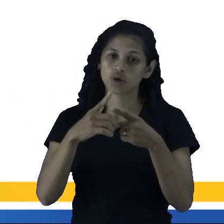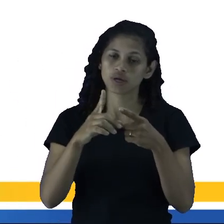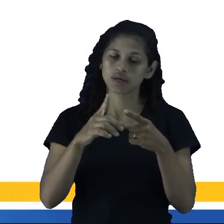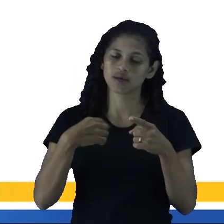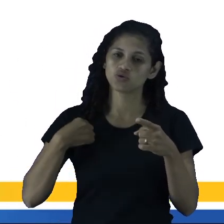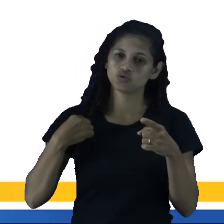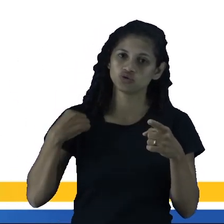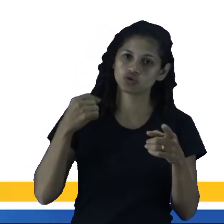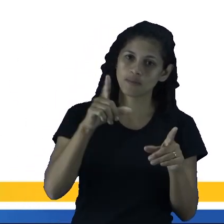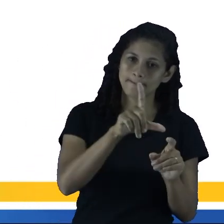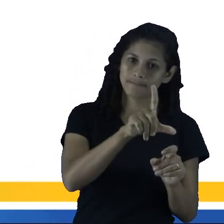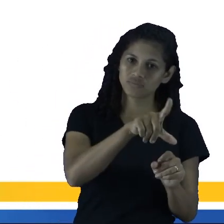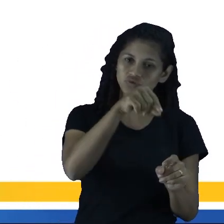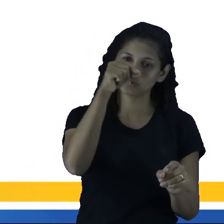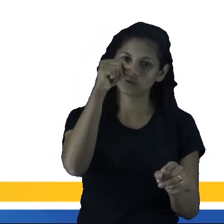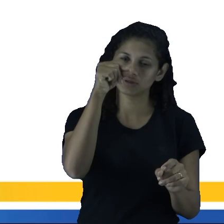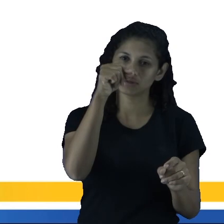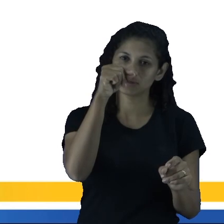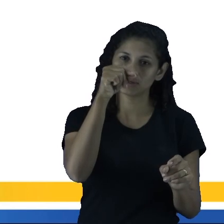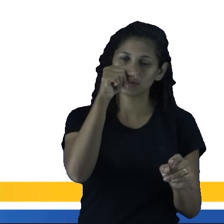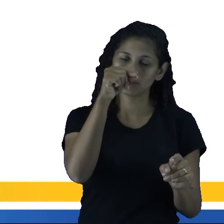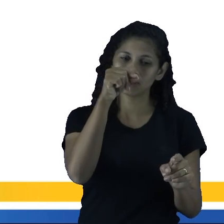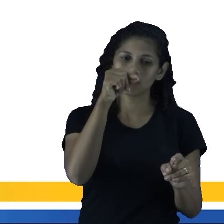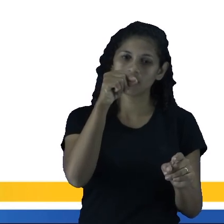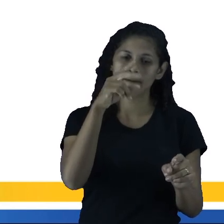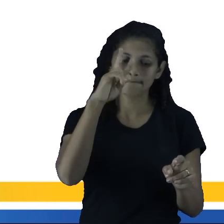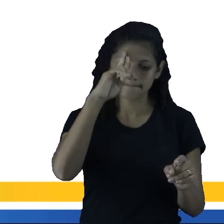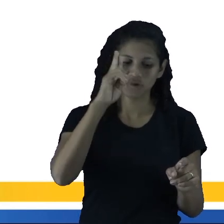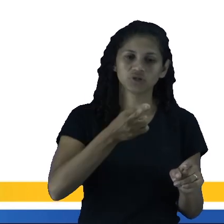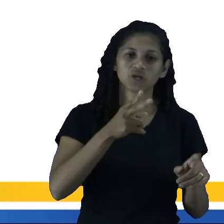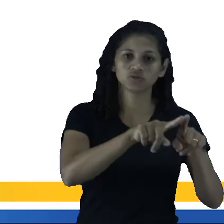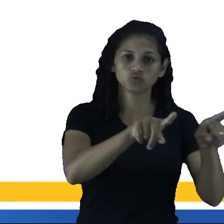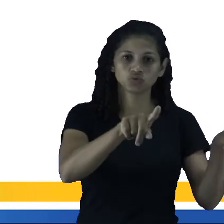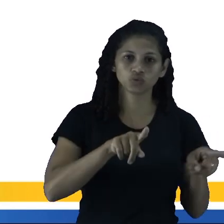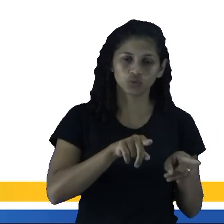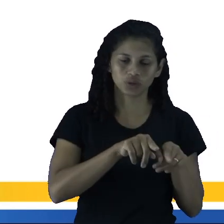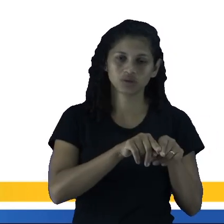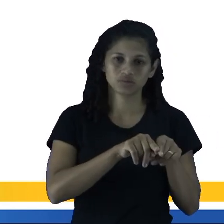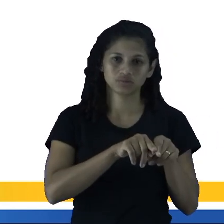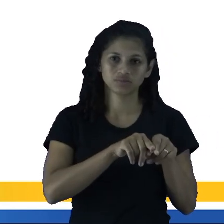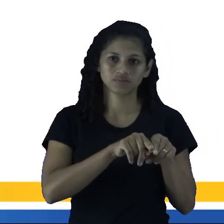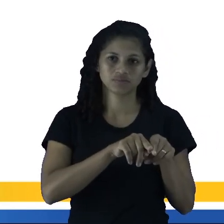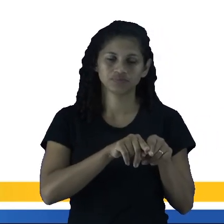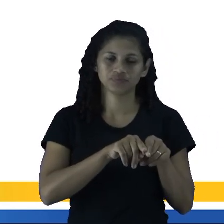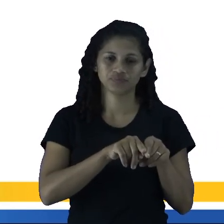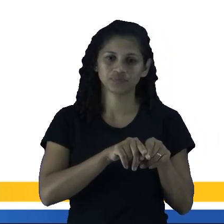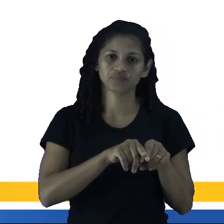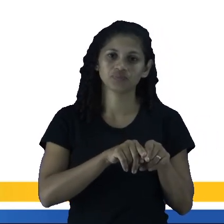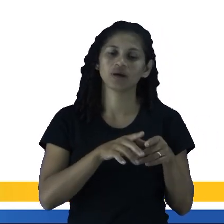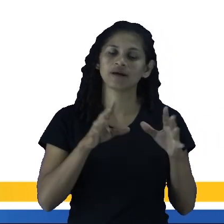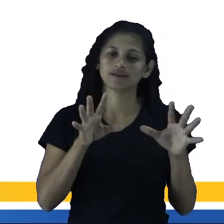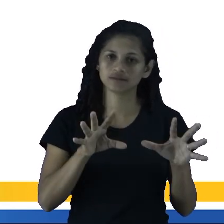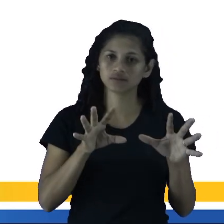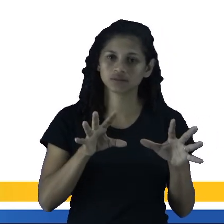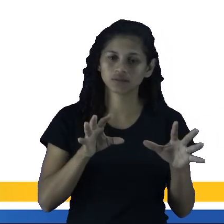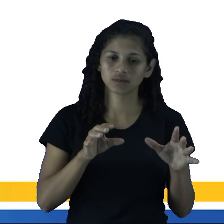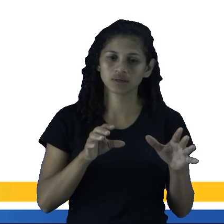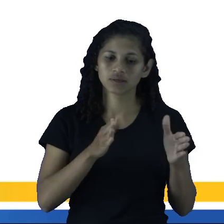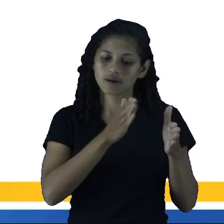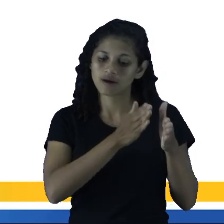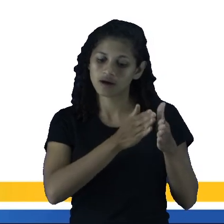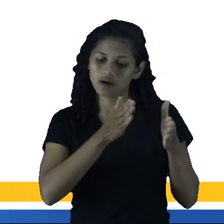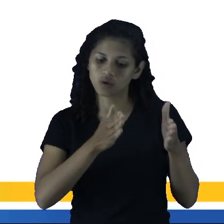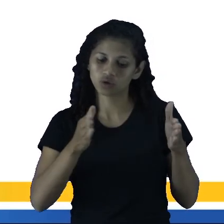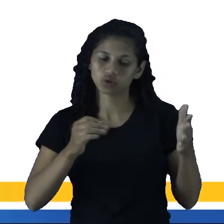sorteado terá o mando de quê? De campo, o que torna esse agrupamento um arranjo. Então, dessa forma, a ordem é